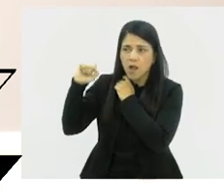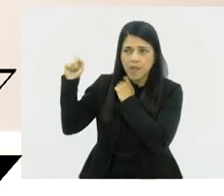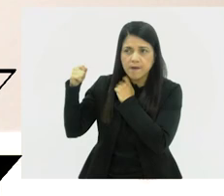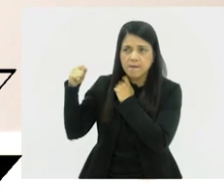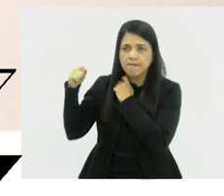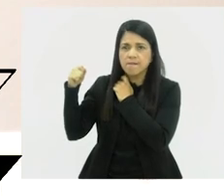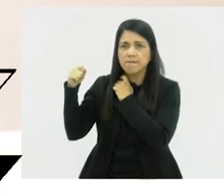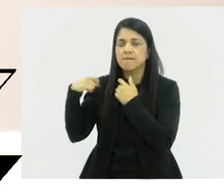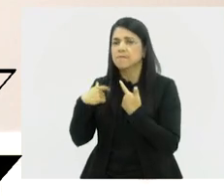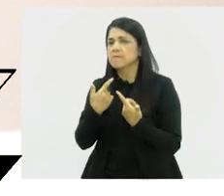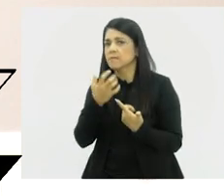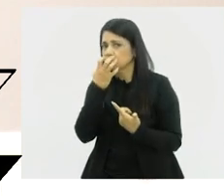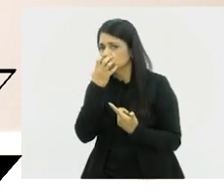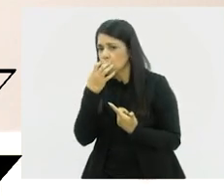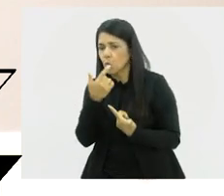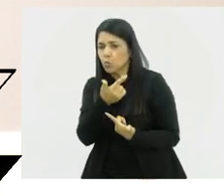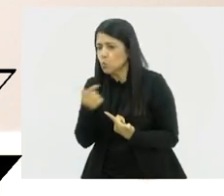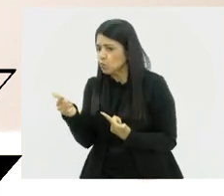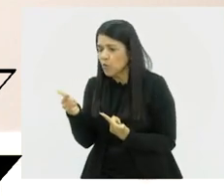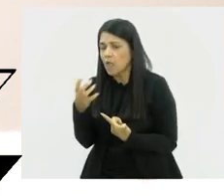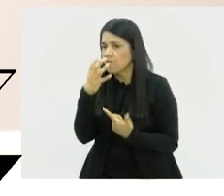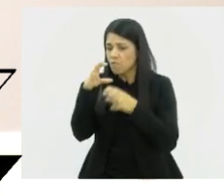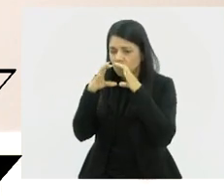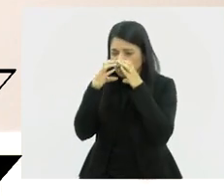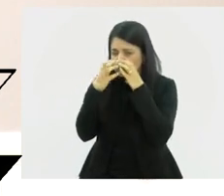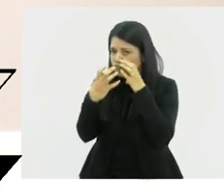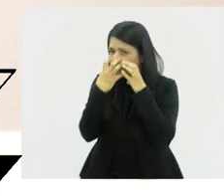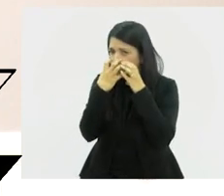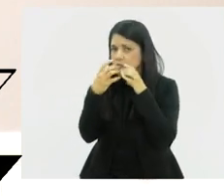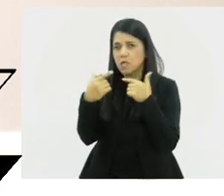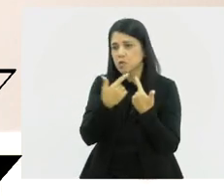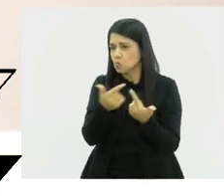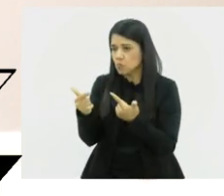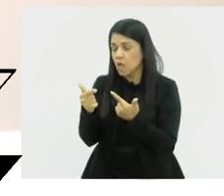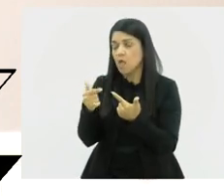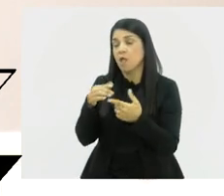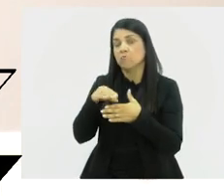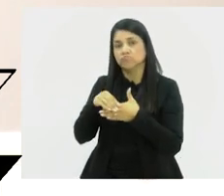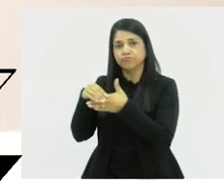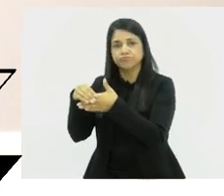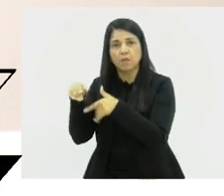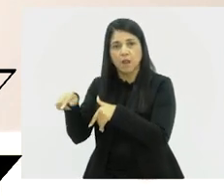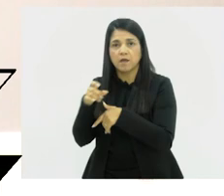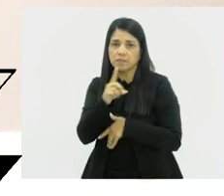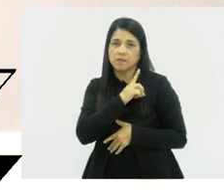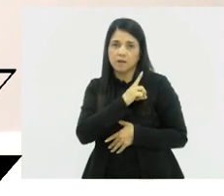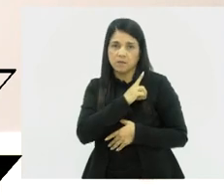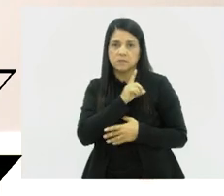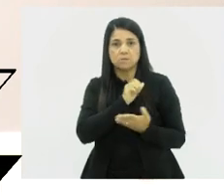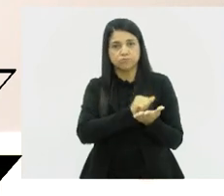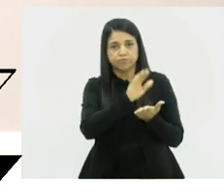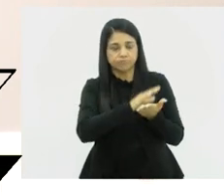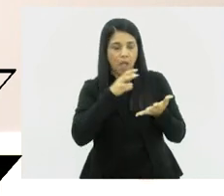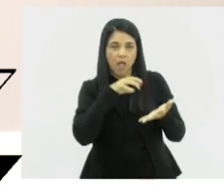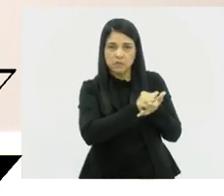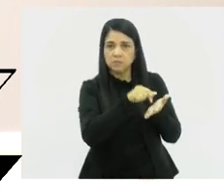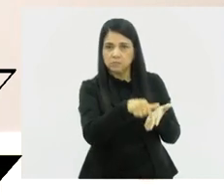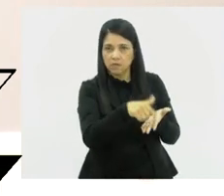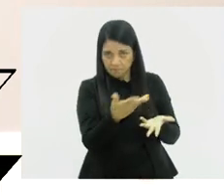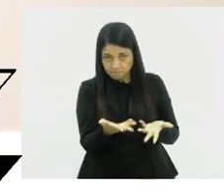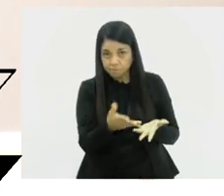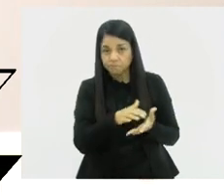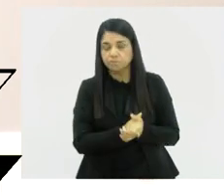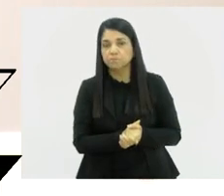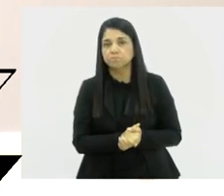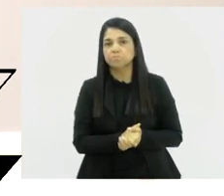retire do meio ambiente, leve a uma delegacia, a delegacia lavrar o auto correspondente, etc. O que